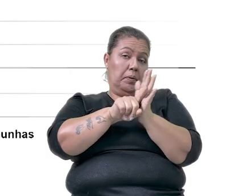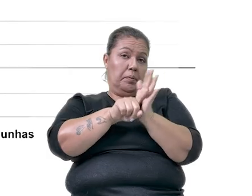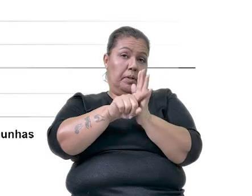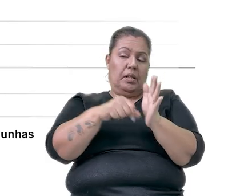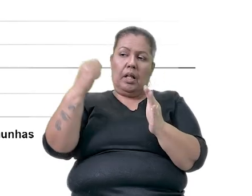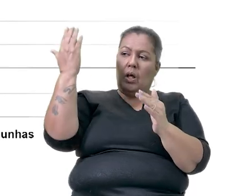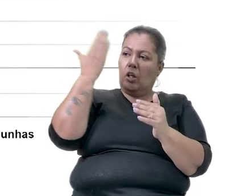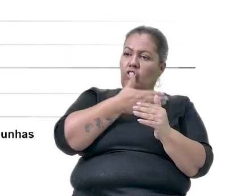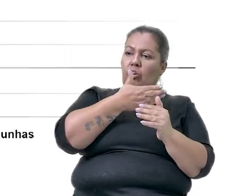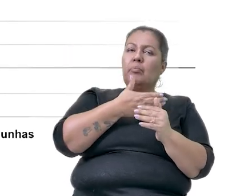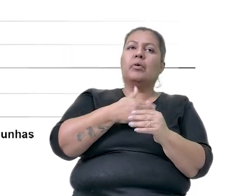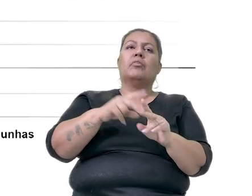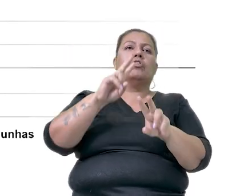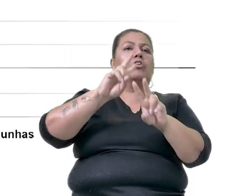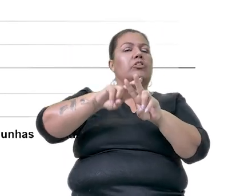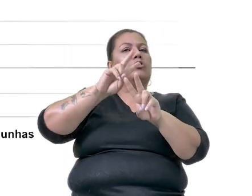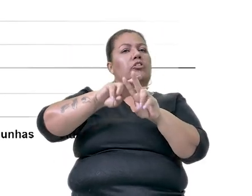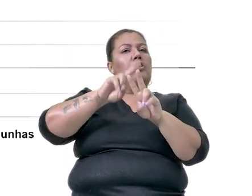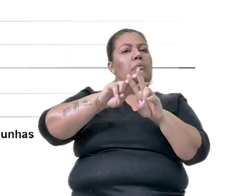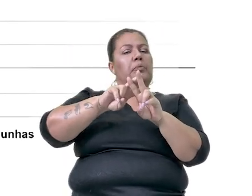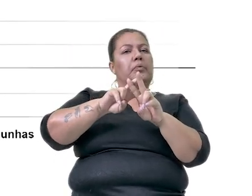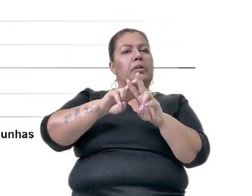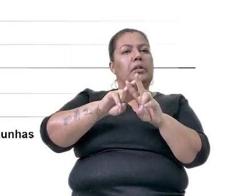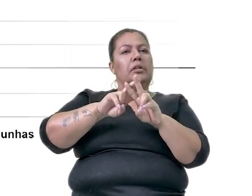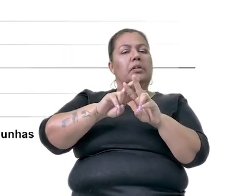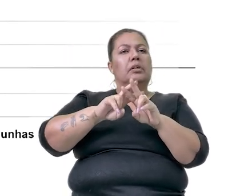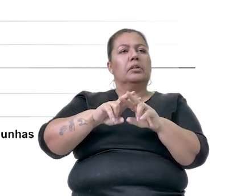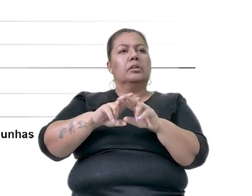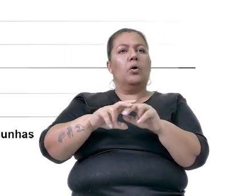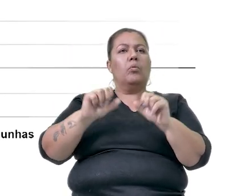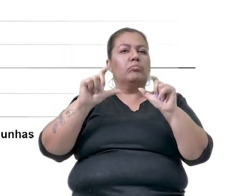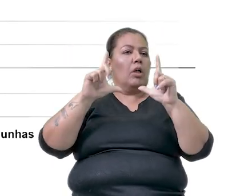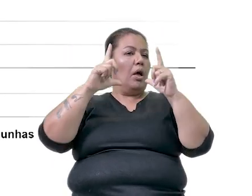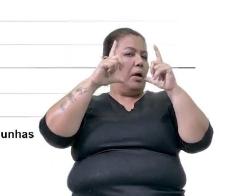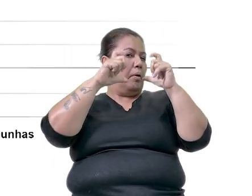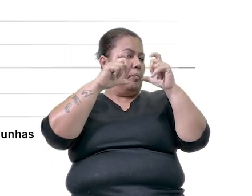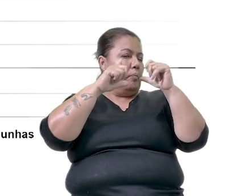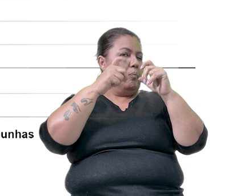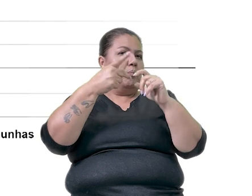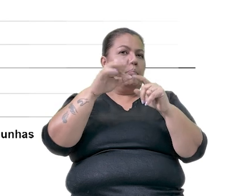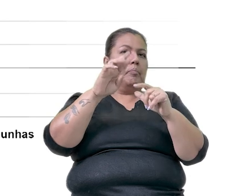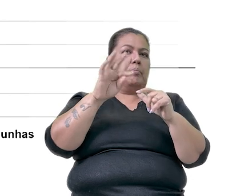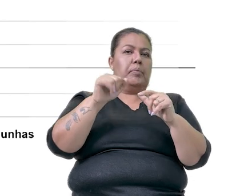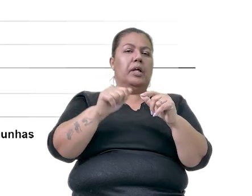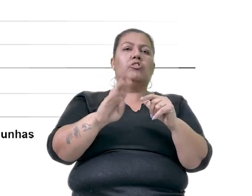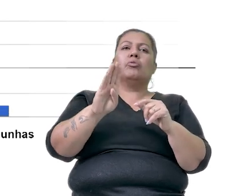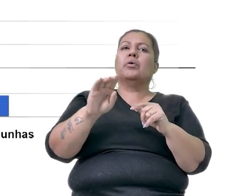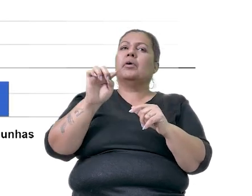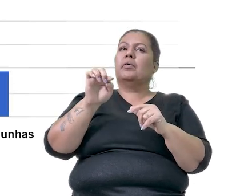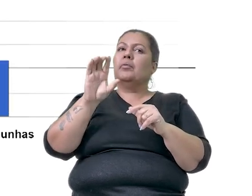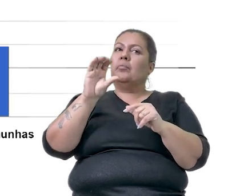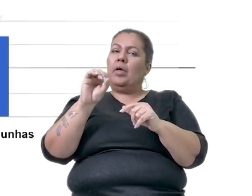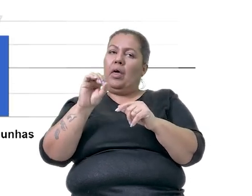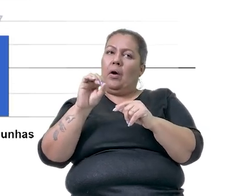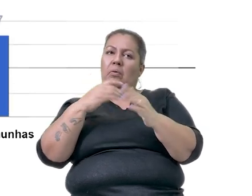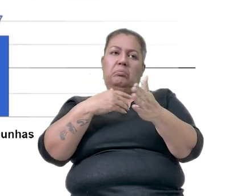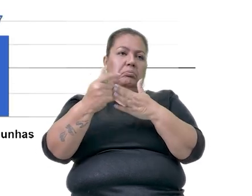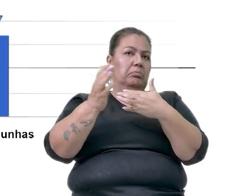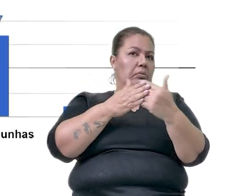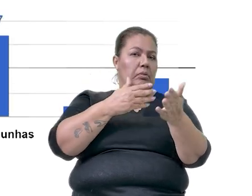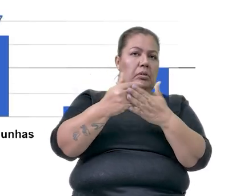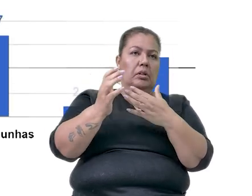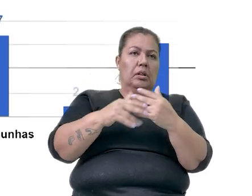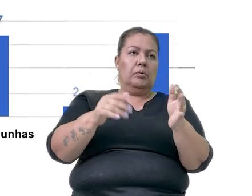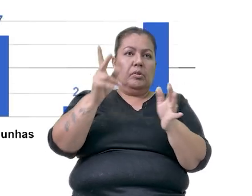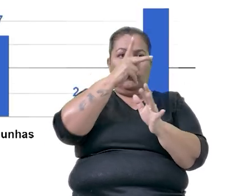de condenação são os prints, ou capturas de tela, seguido por boletins de ocorrência e depoimentos de